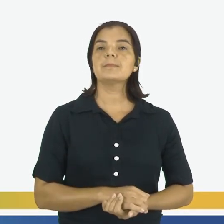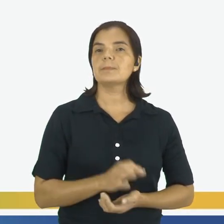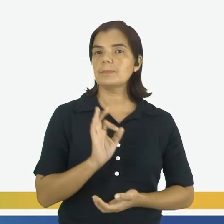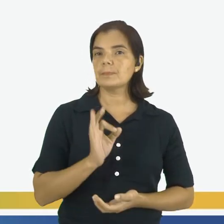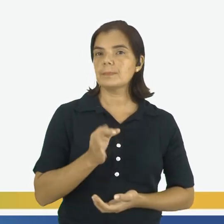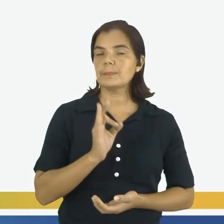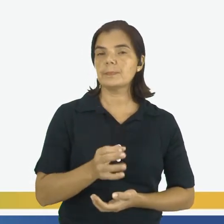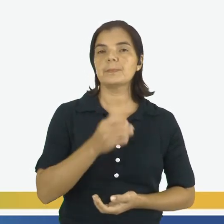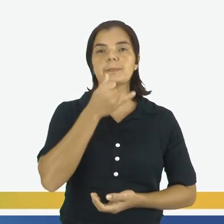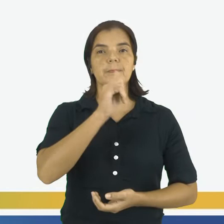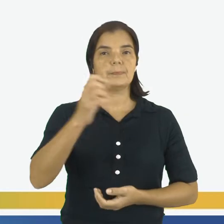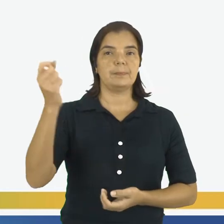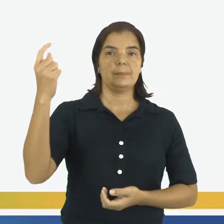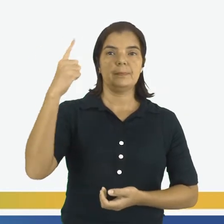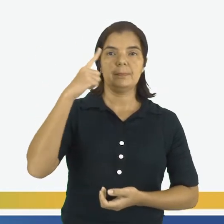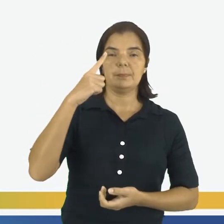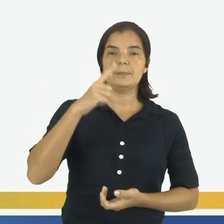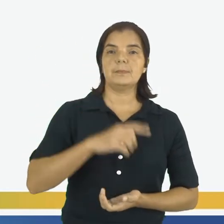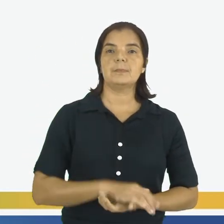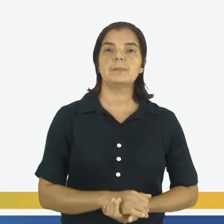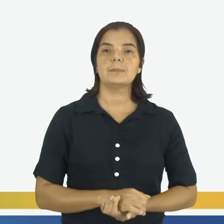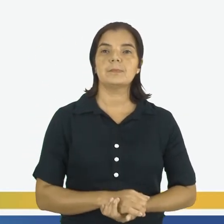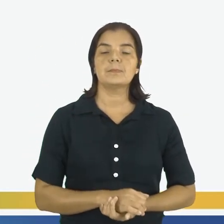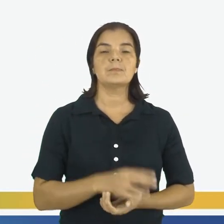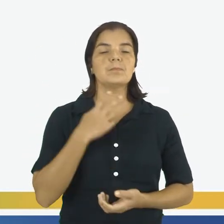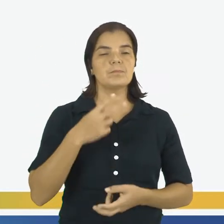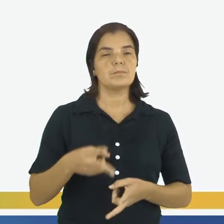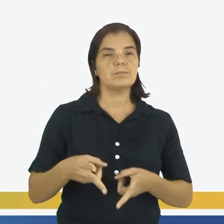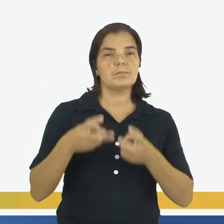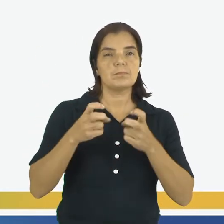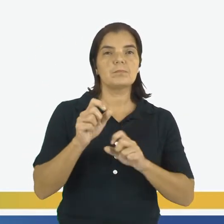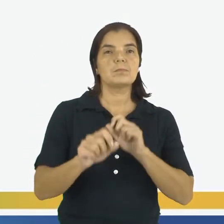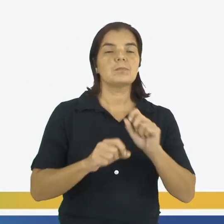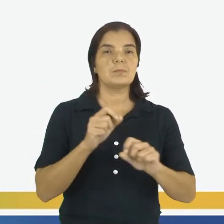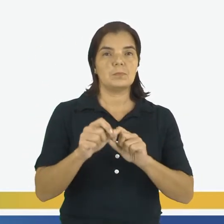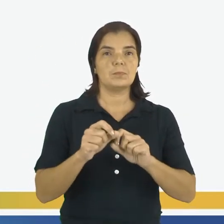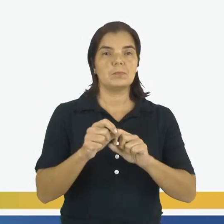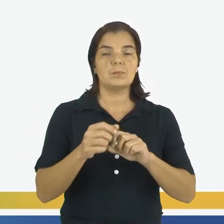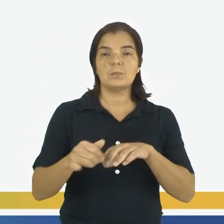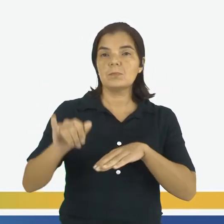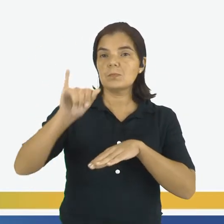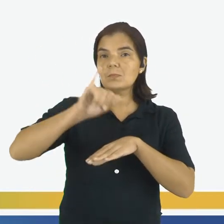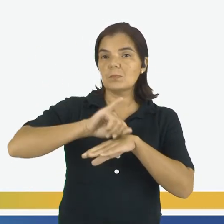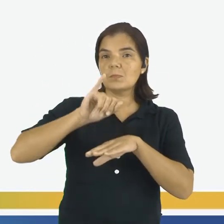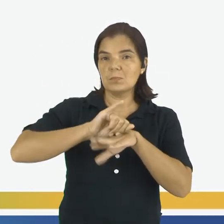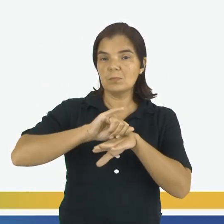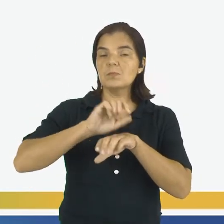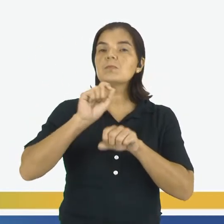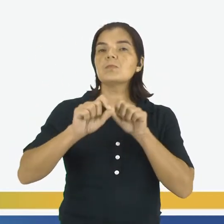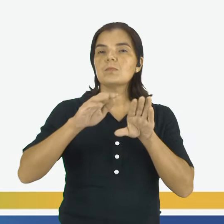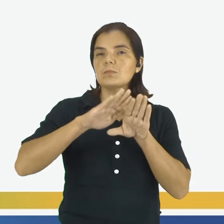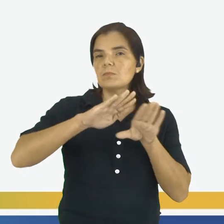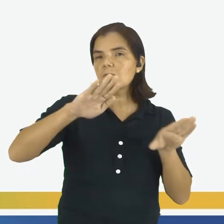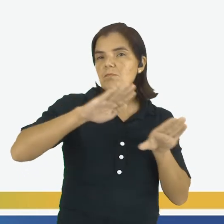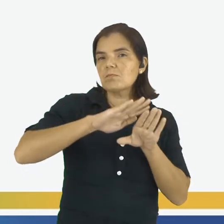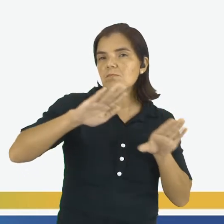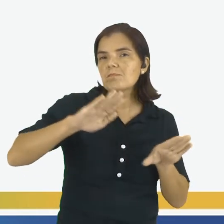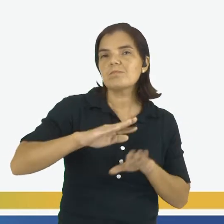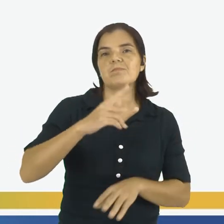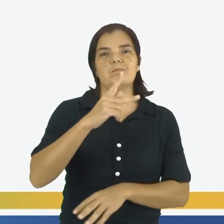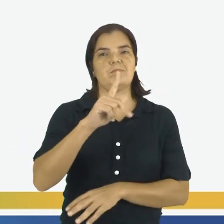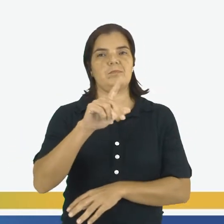Isso mesmo, energia solar. Você perceba que aí, em cima dessa residência, temos algumas